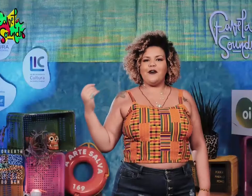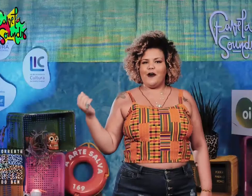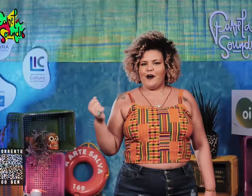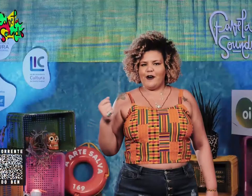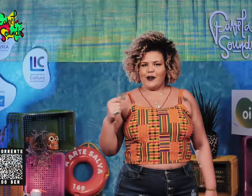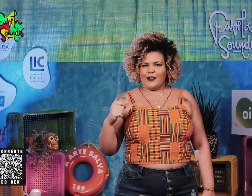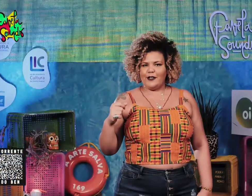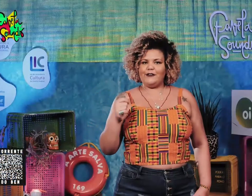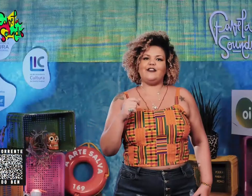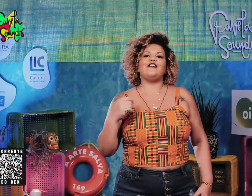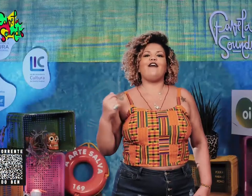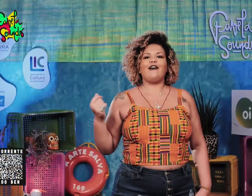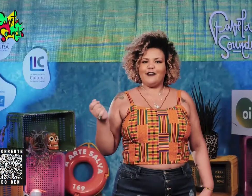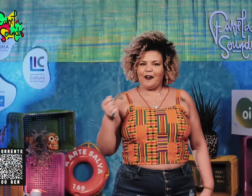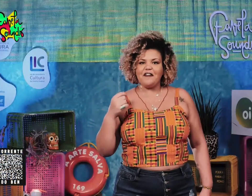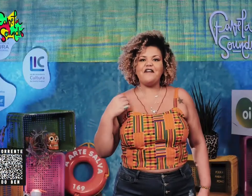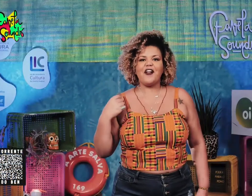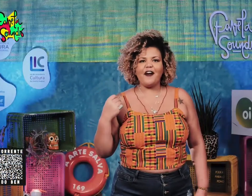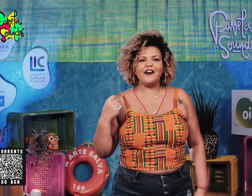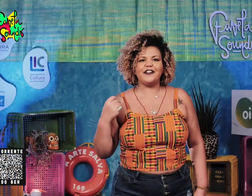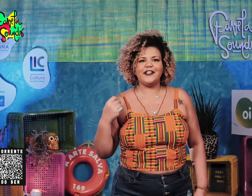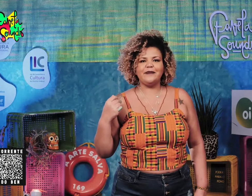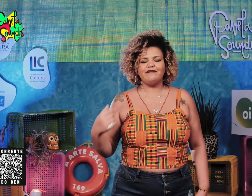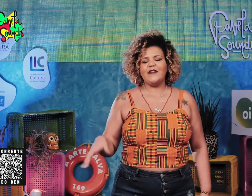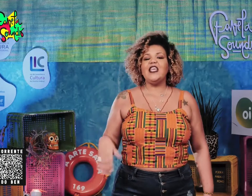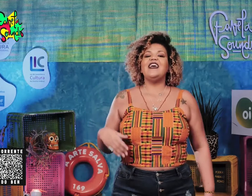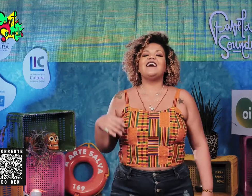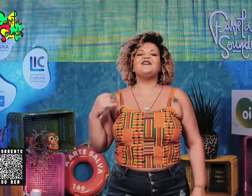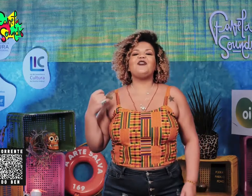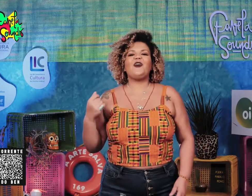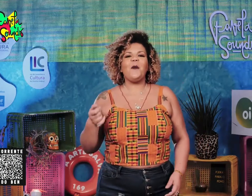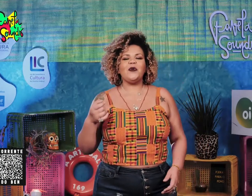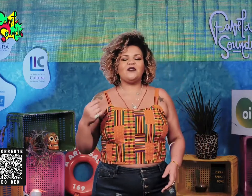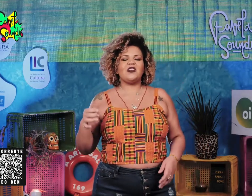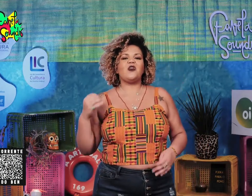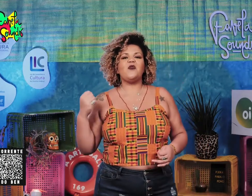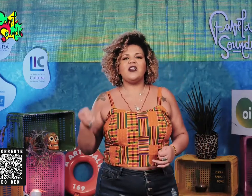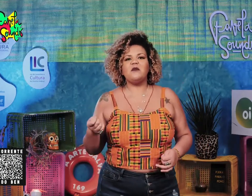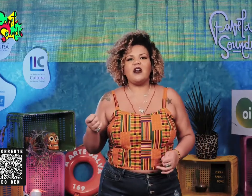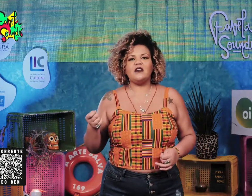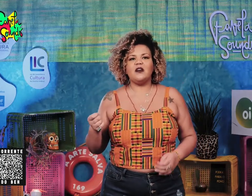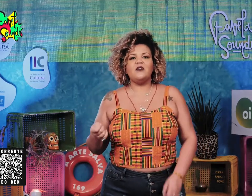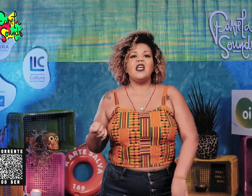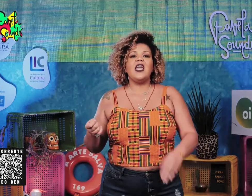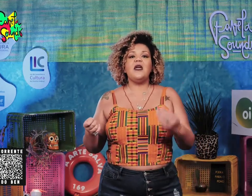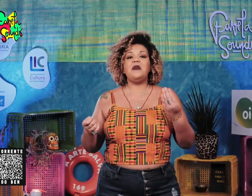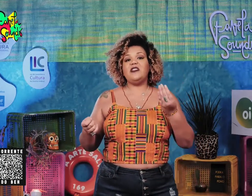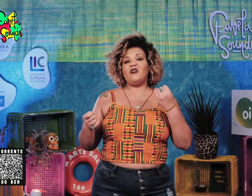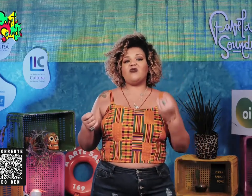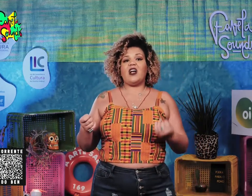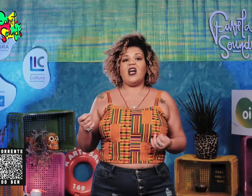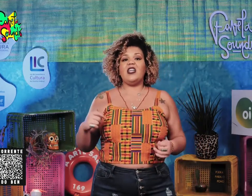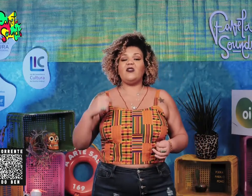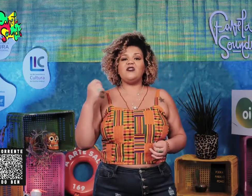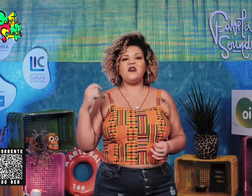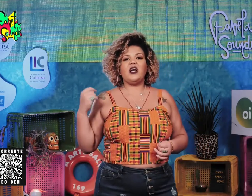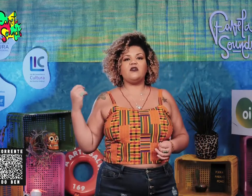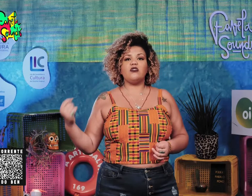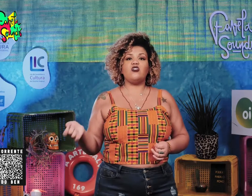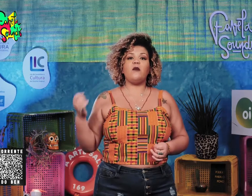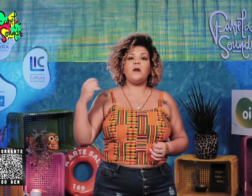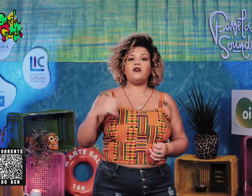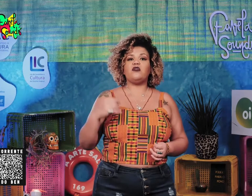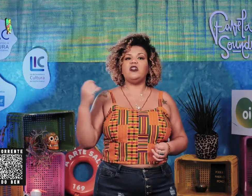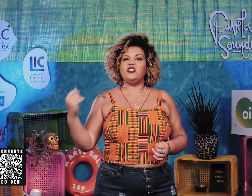é que agora Cris essa gata mais fraca né cantora e compositora Cunha do Maranhão em iniciou sua